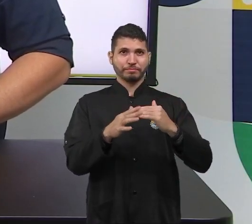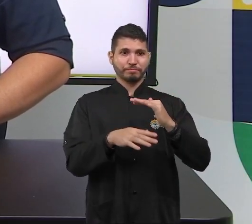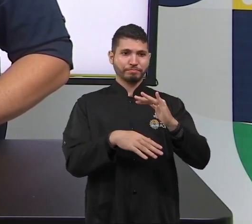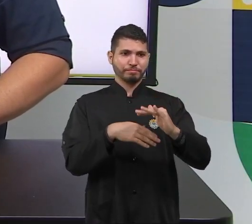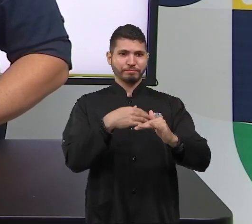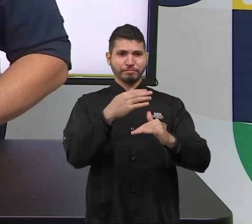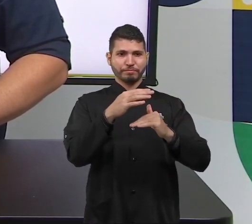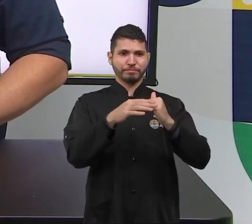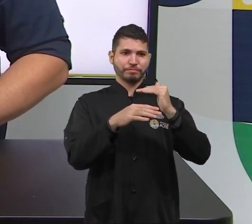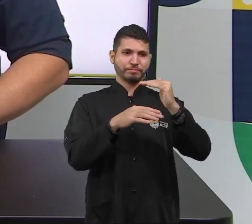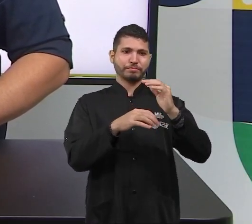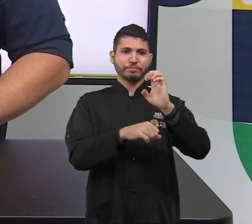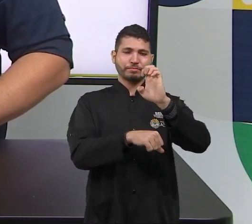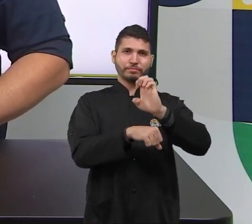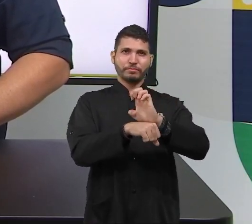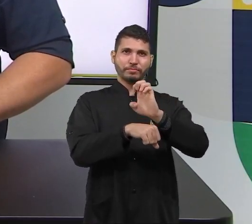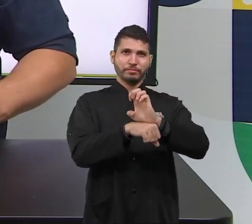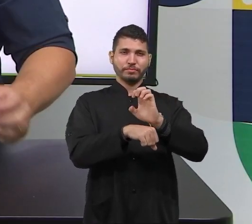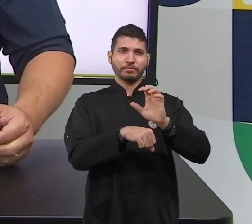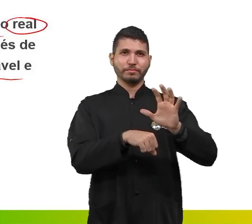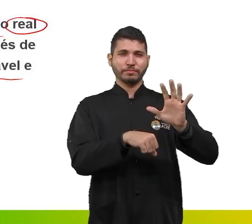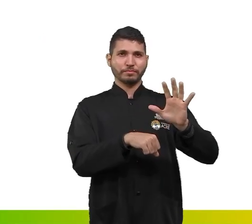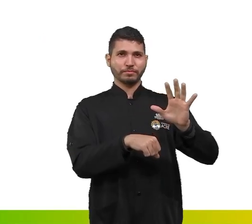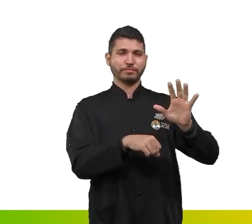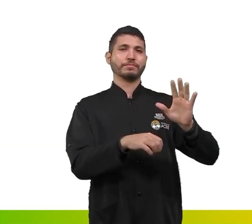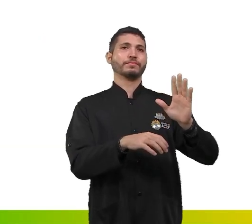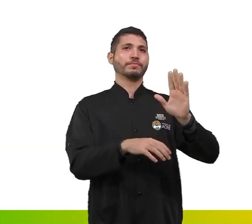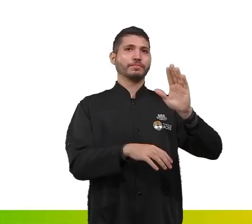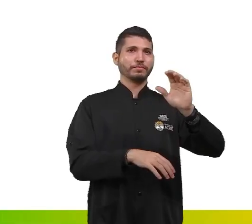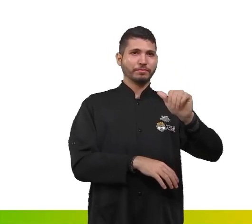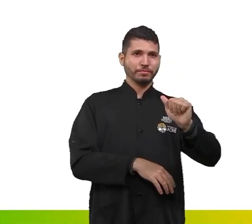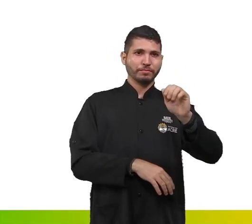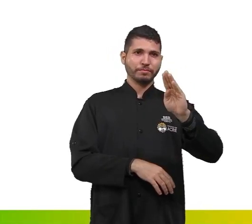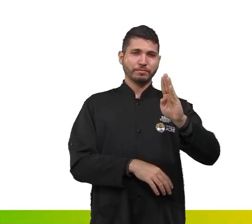Estado absolutista. Ok?